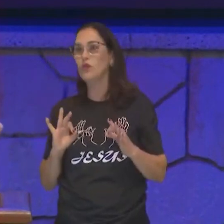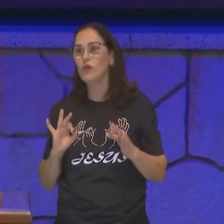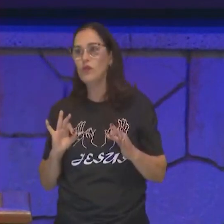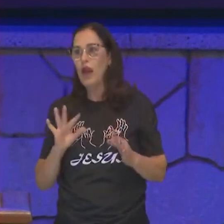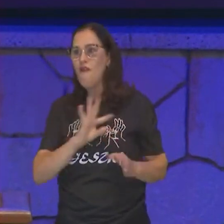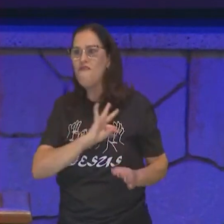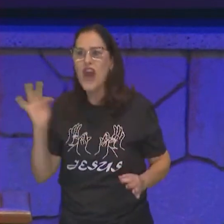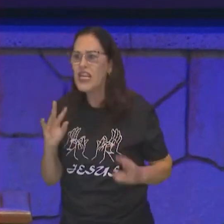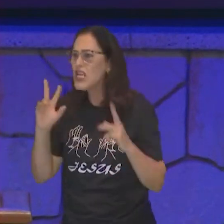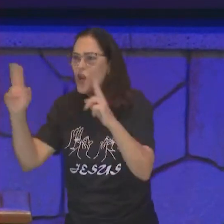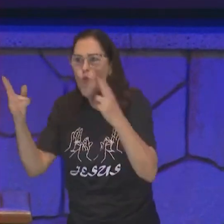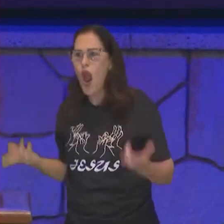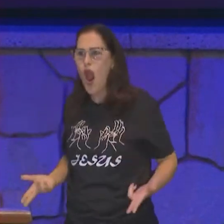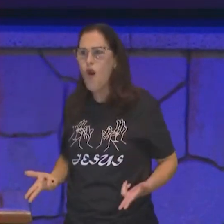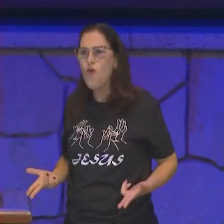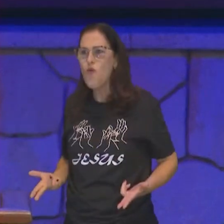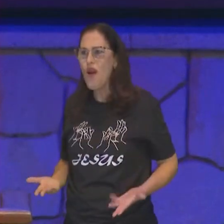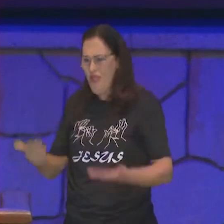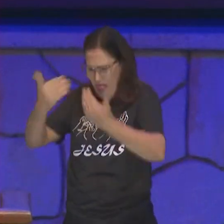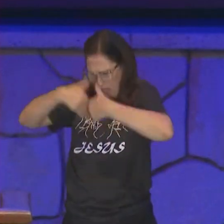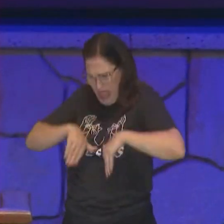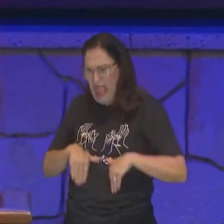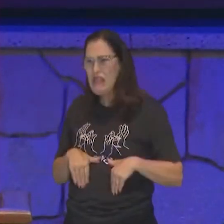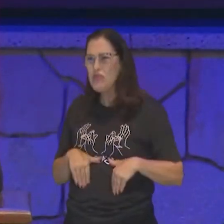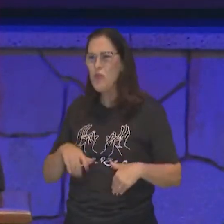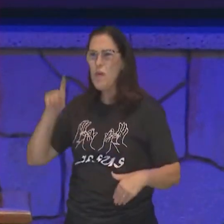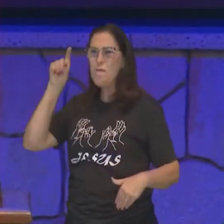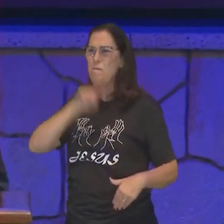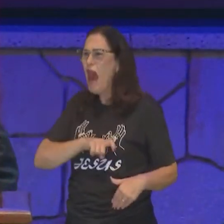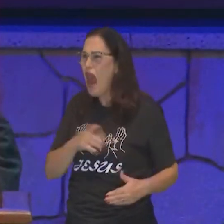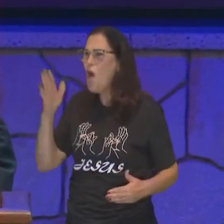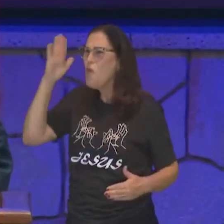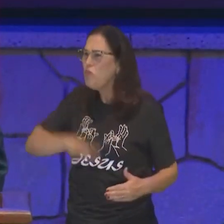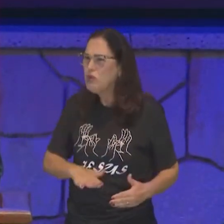fariseu, cheio de ossos podres e de imundície.